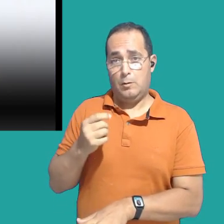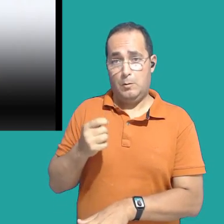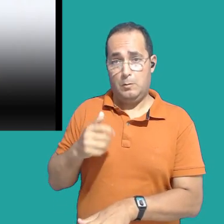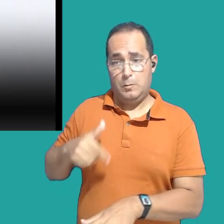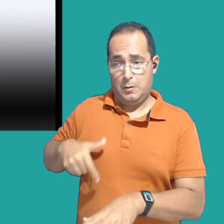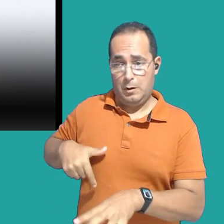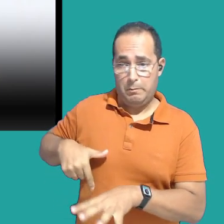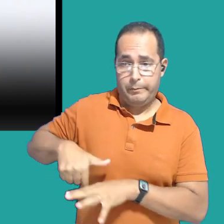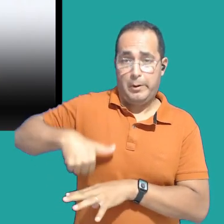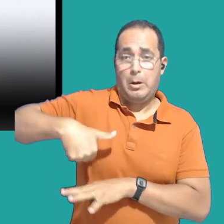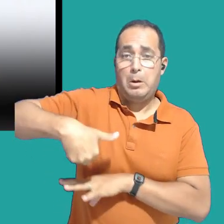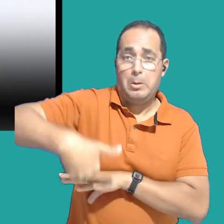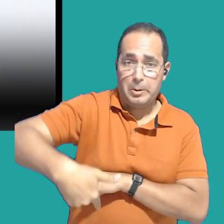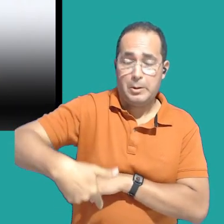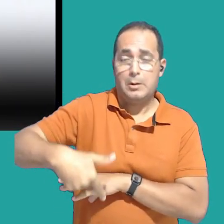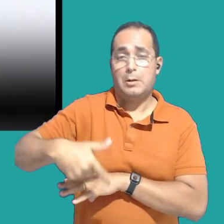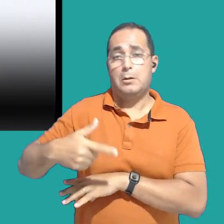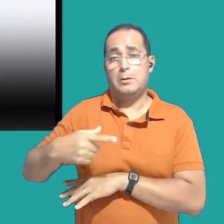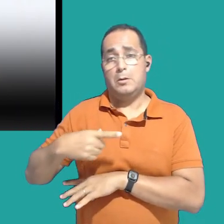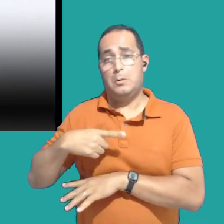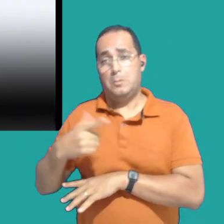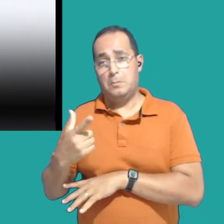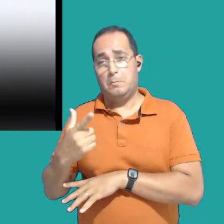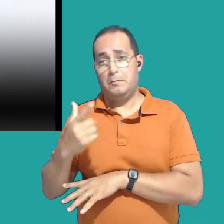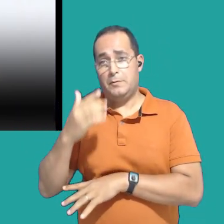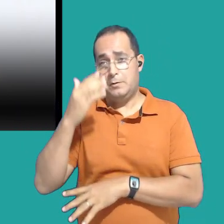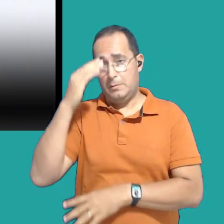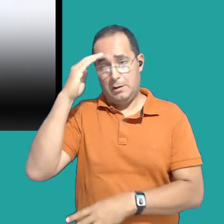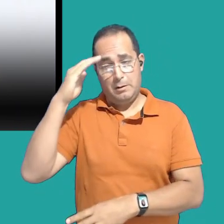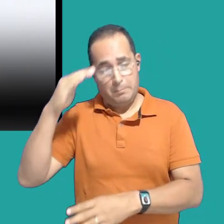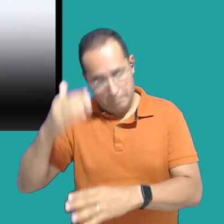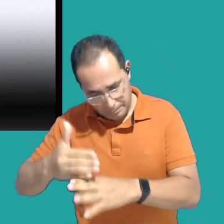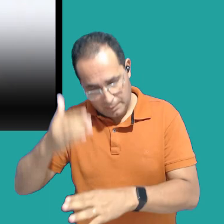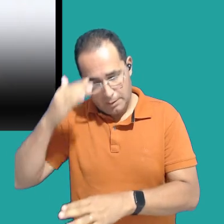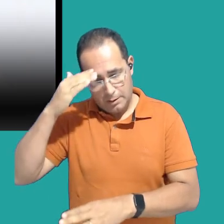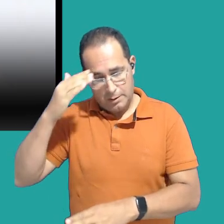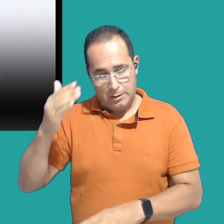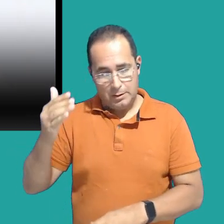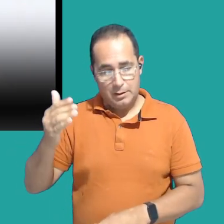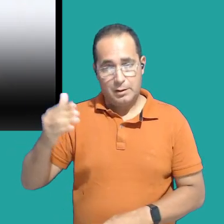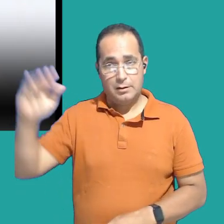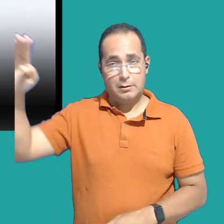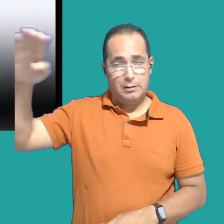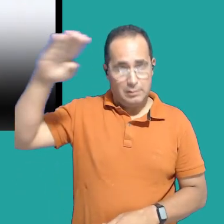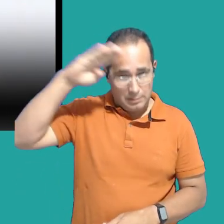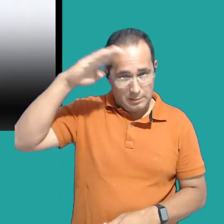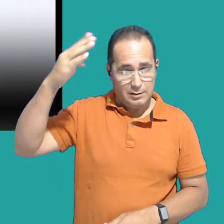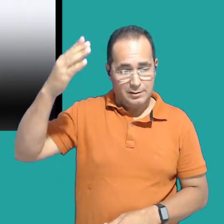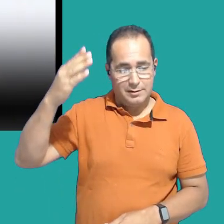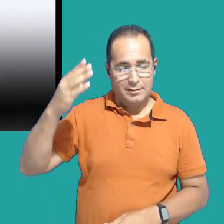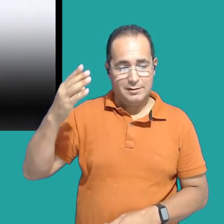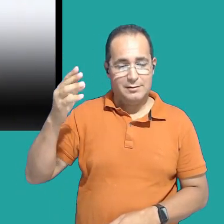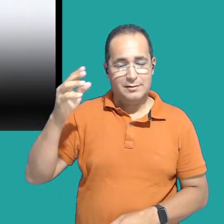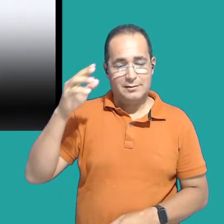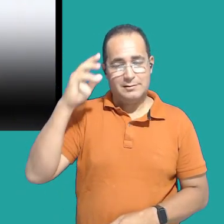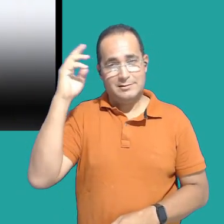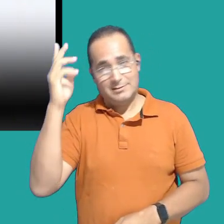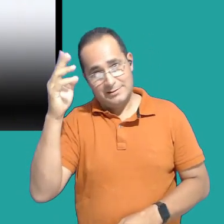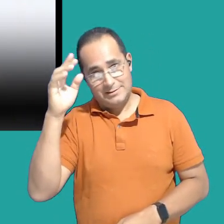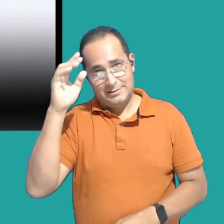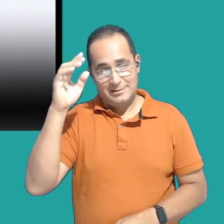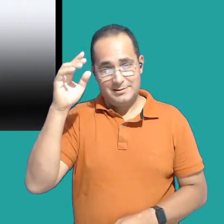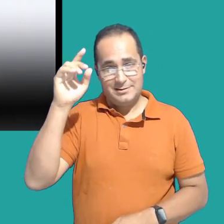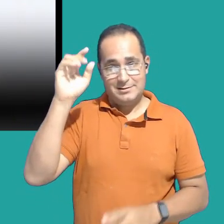Uhum. e, portanto, o risco de tropeçar ou de meter a cabeça, lascar a gaia em um